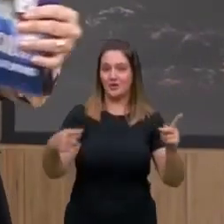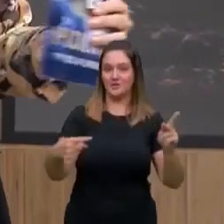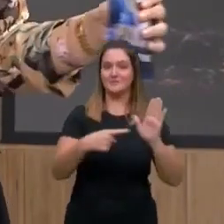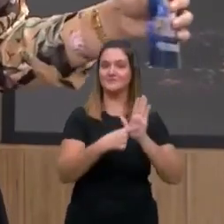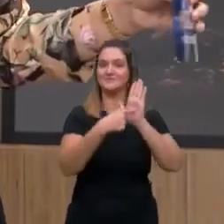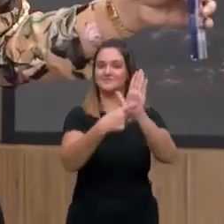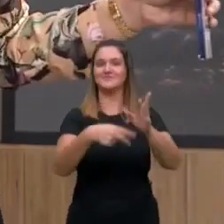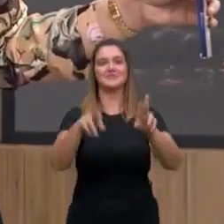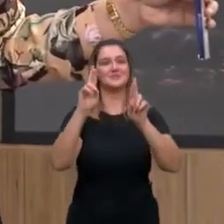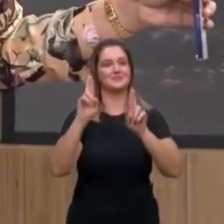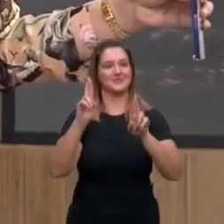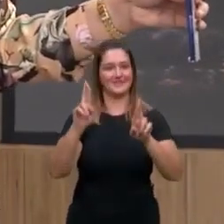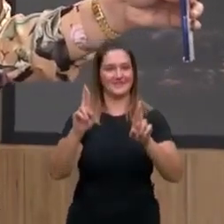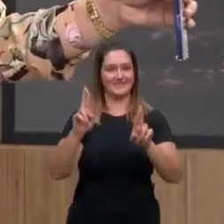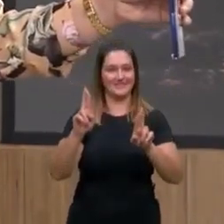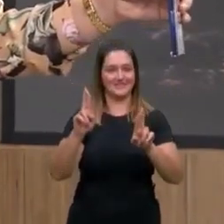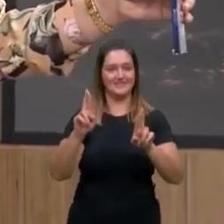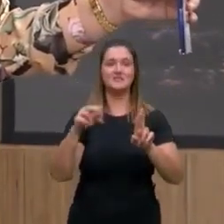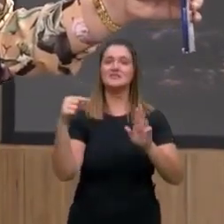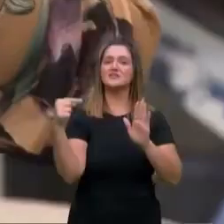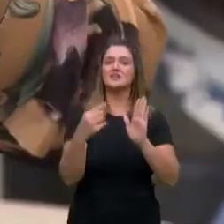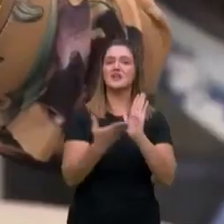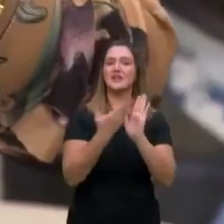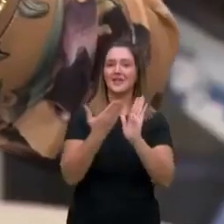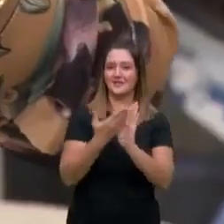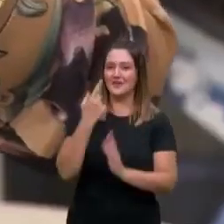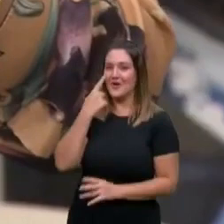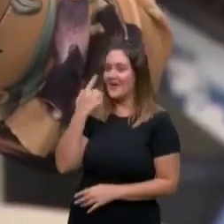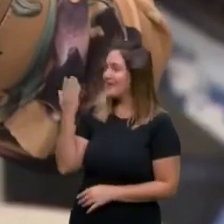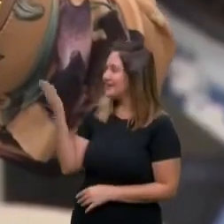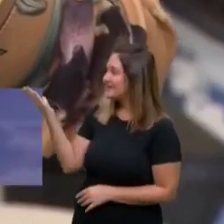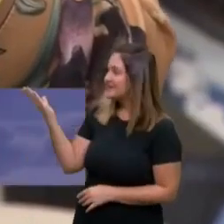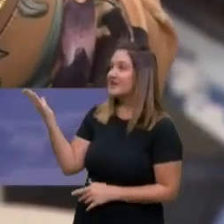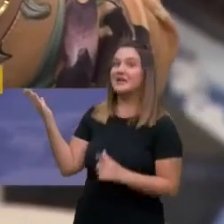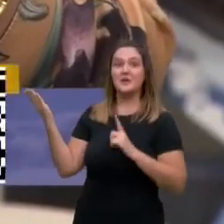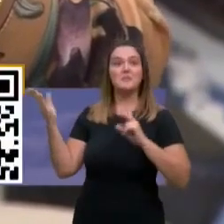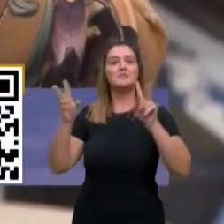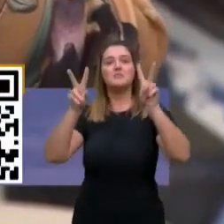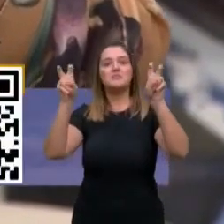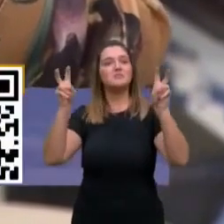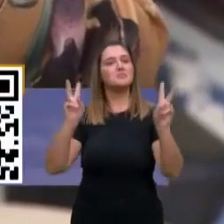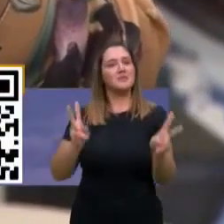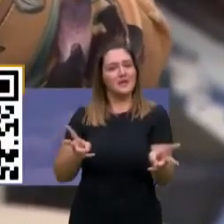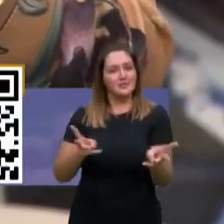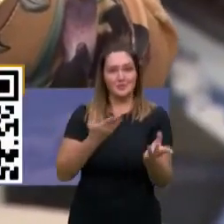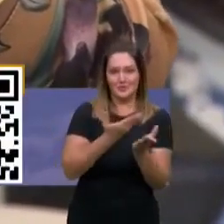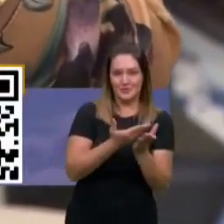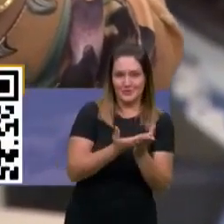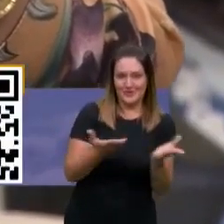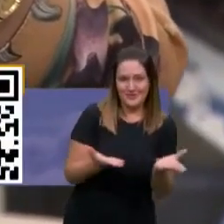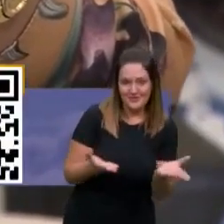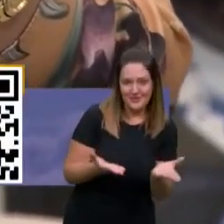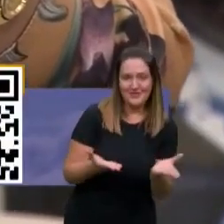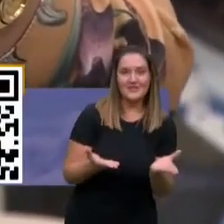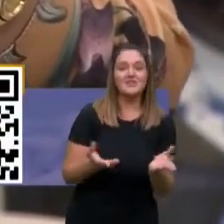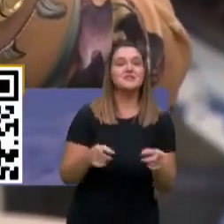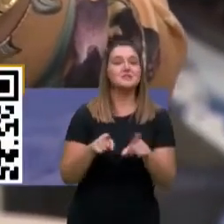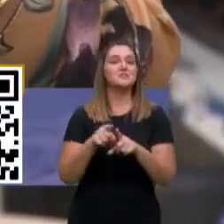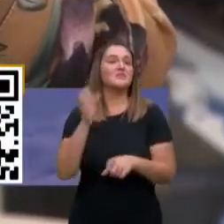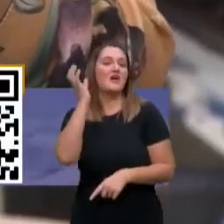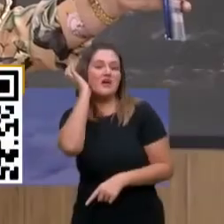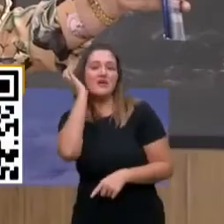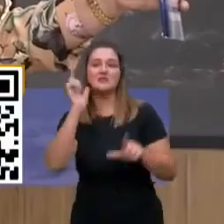Apocalipse, Revelações de Esperança. Esse guia tem o mesmo nome desse programa de TV e de rádio